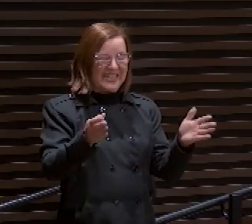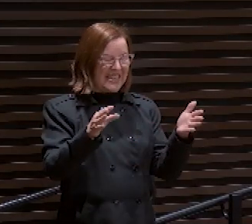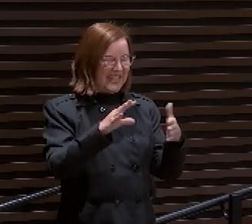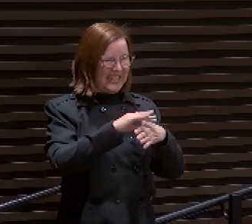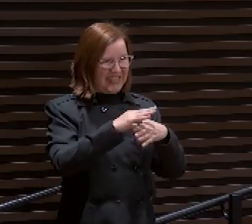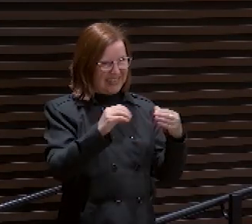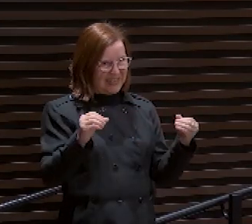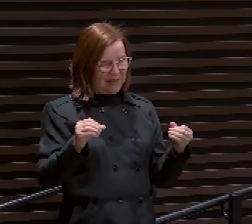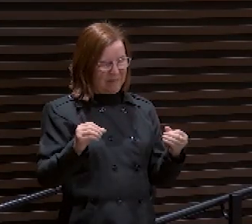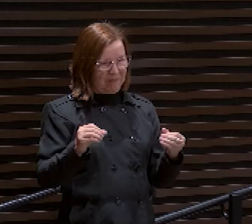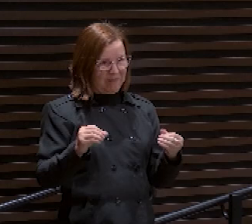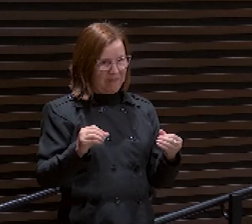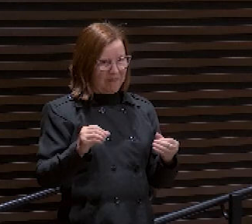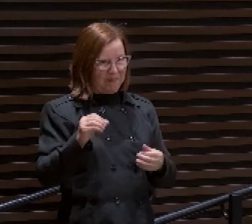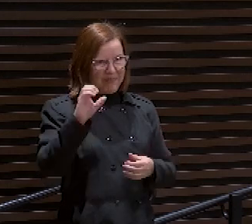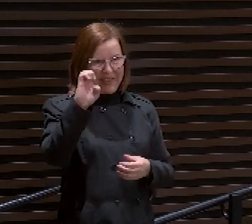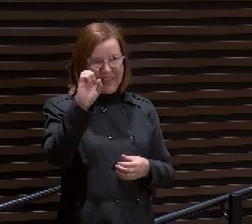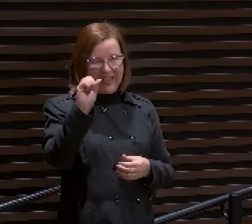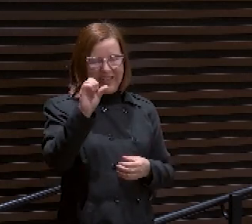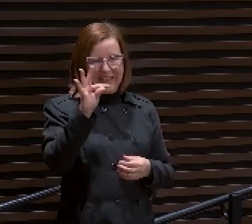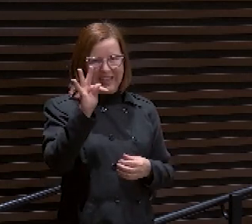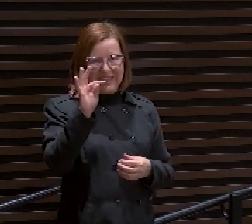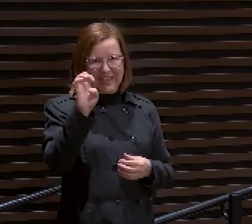Estevão também é um exemplo.